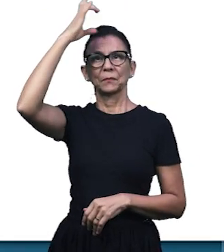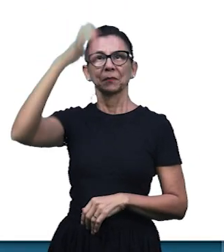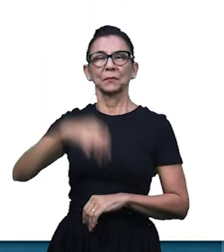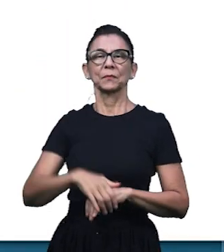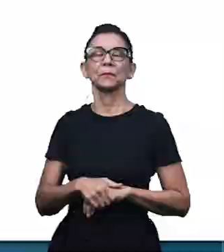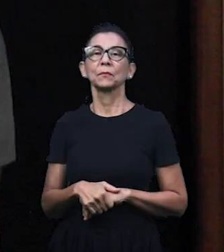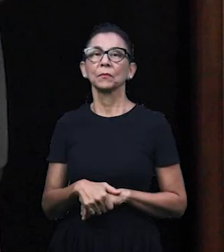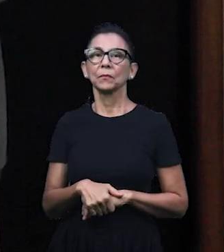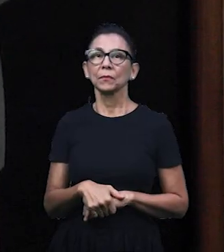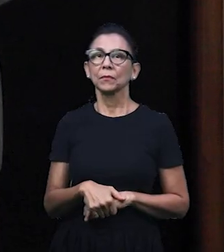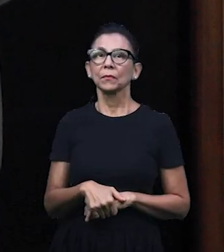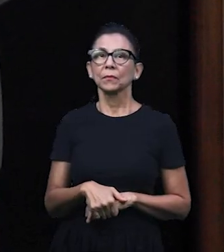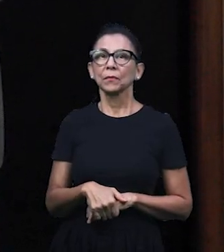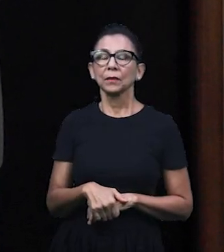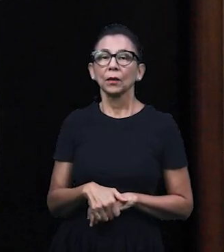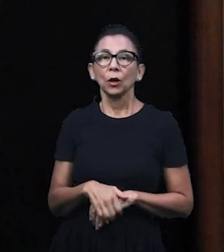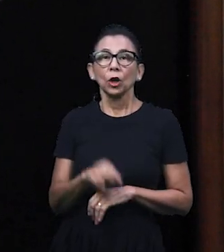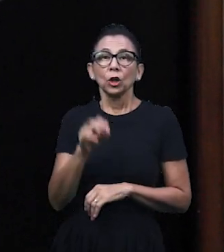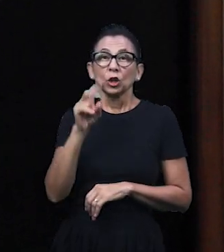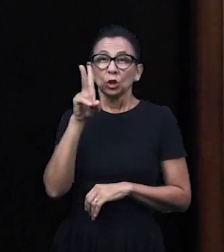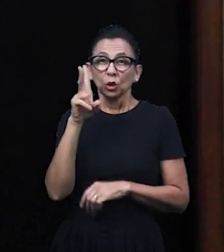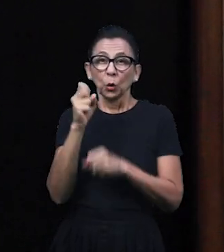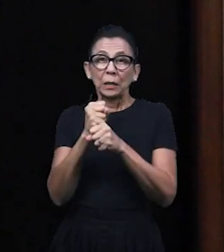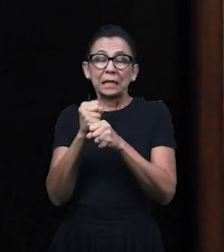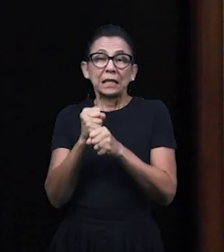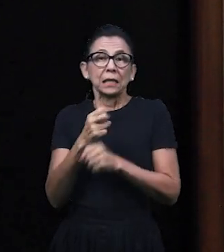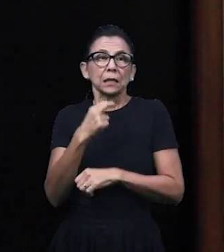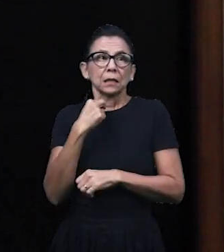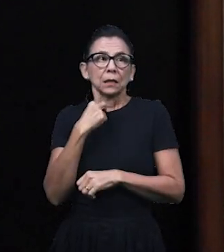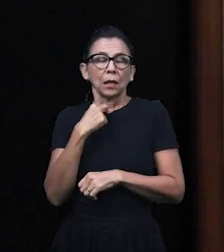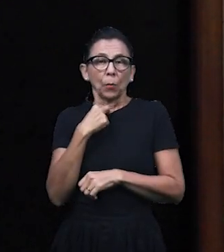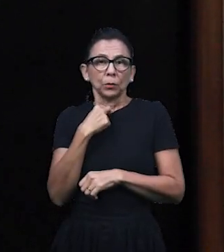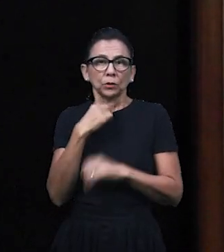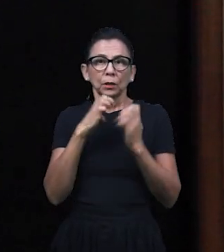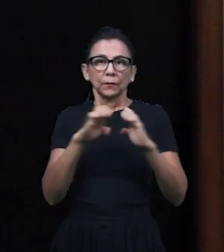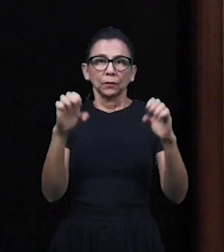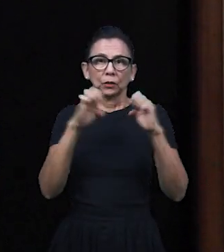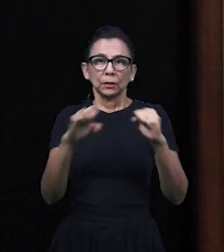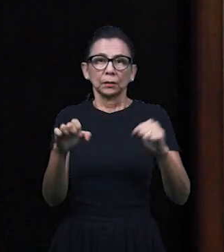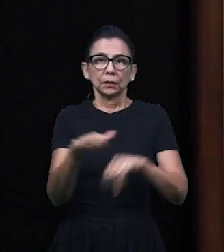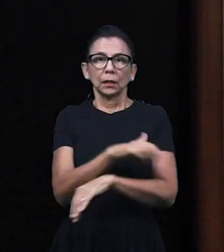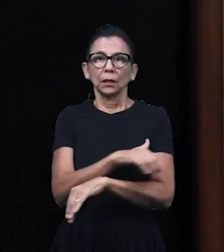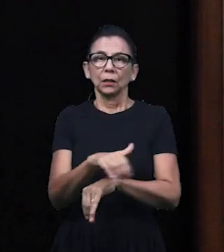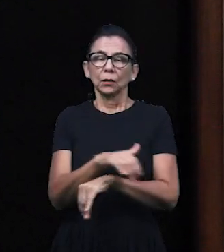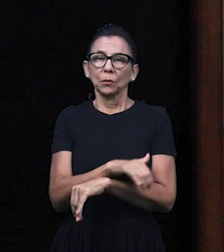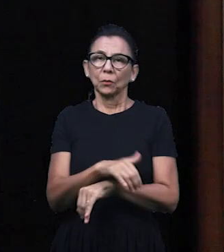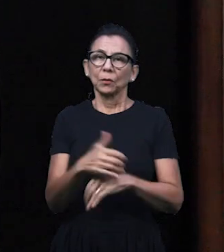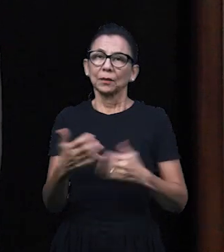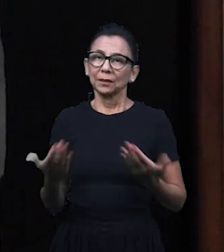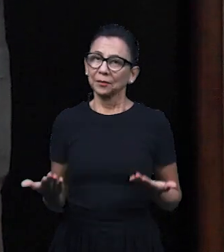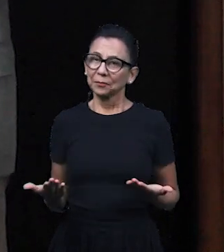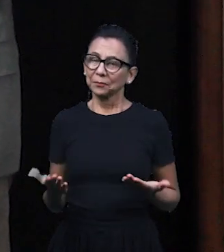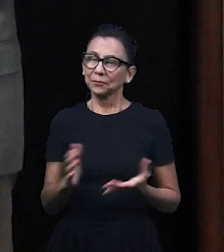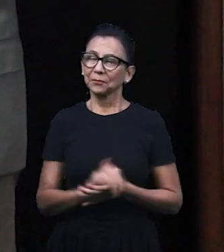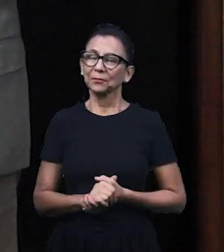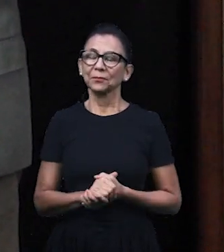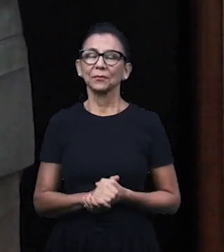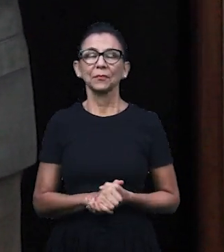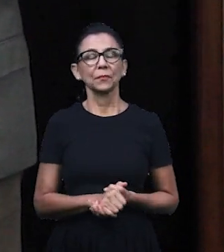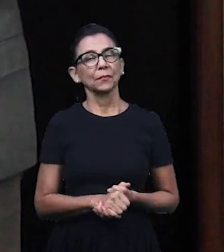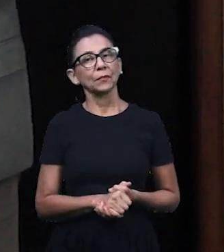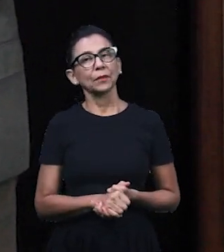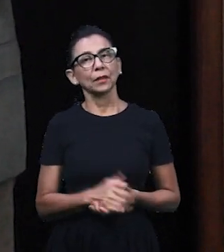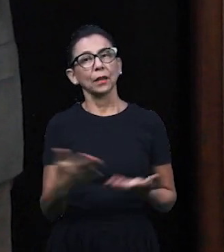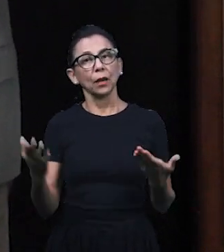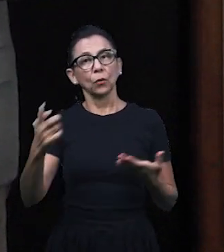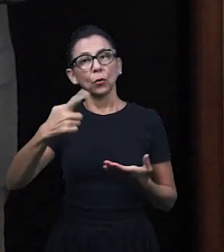igreja nas ruas. Ficamos 2 anos sem poder fazer isso por causa da pandemia e os irmãos estão realizando aquilo que o Senhor Jesus nos confiou, ir por todo o